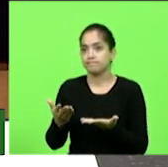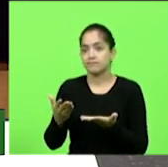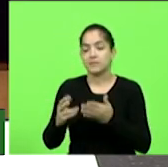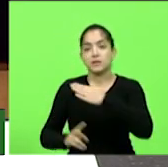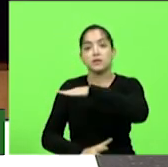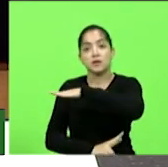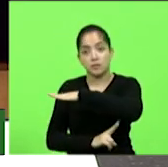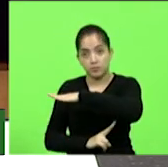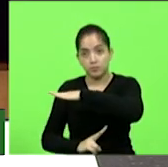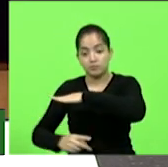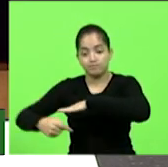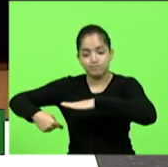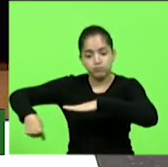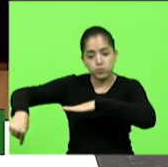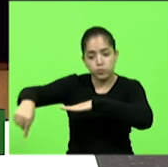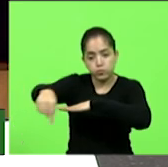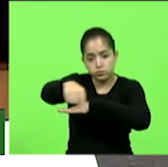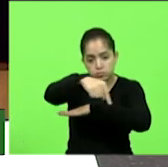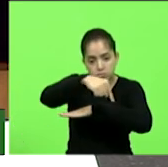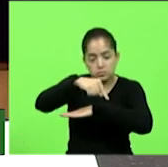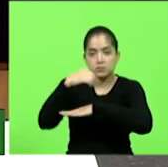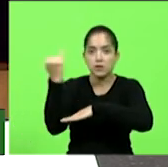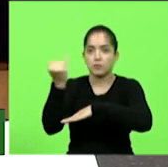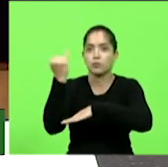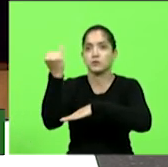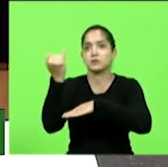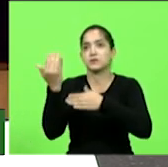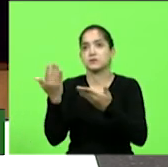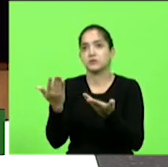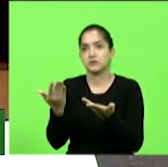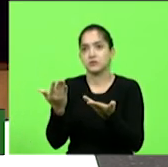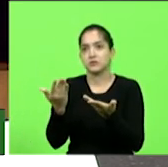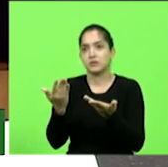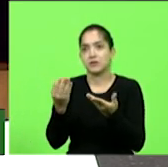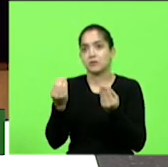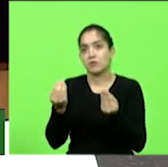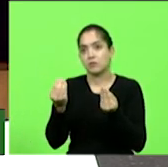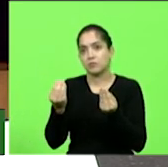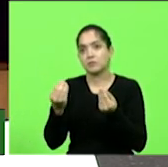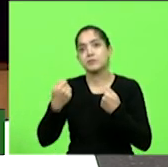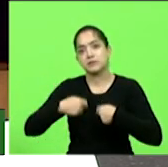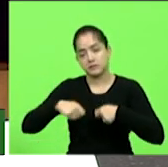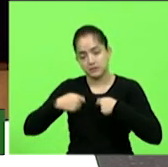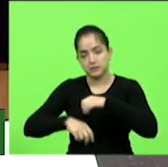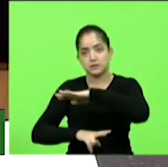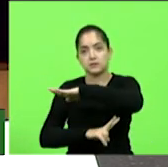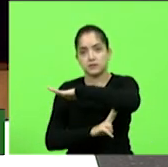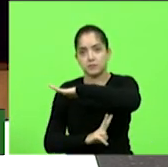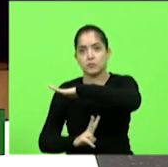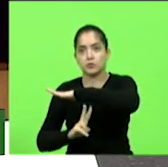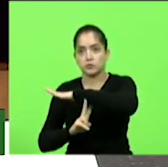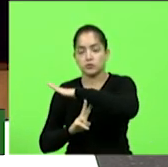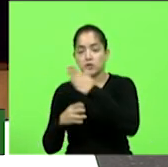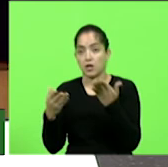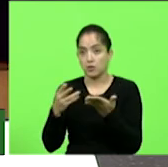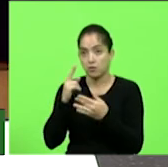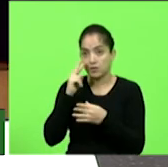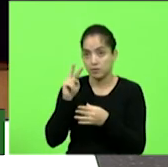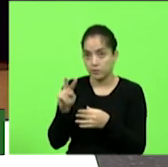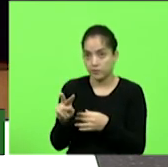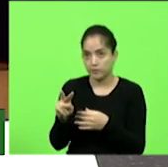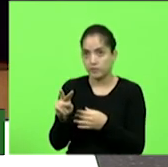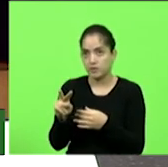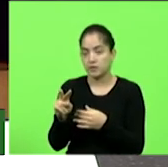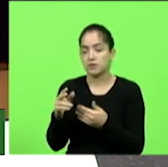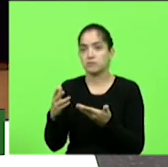fundamental aquele contorno, mas obviamente que não se imagina sem a ponte. Tô vendo agora, faz